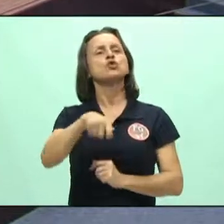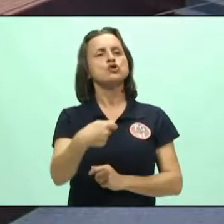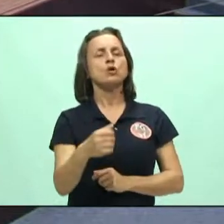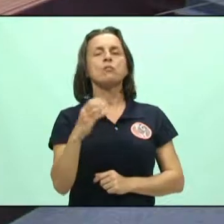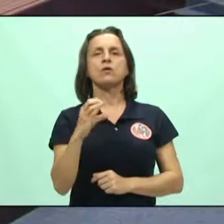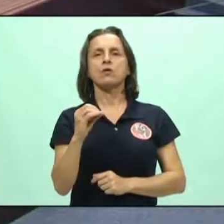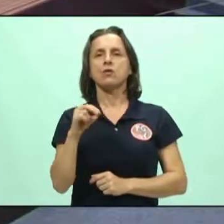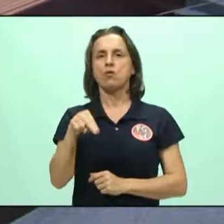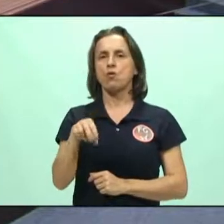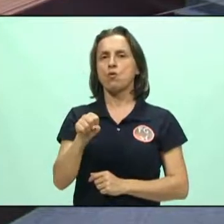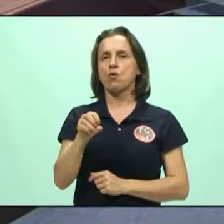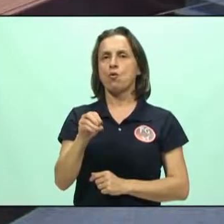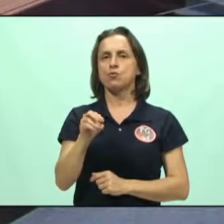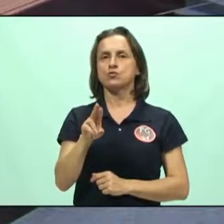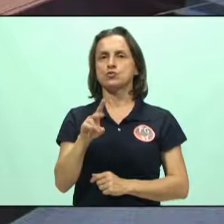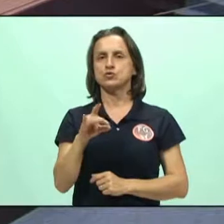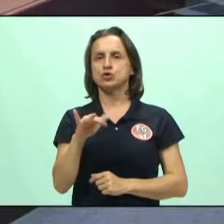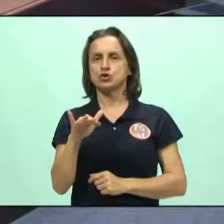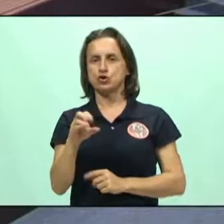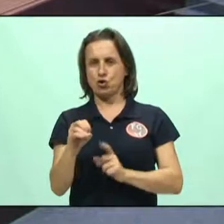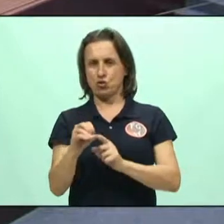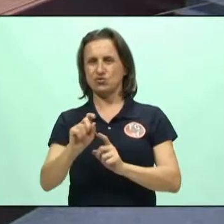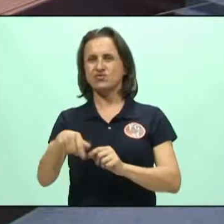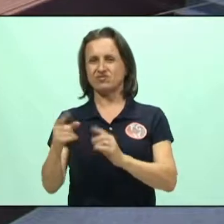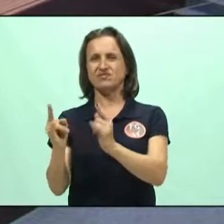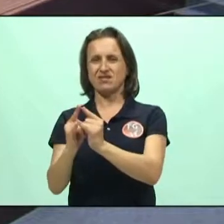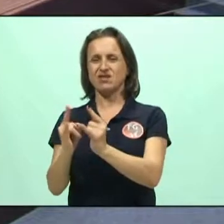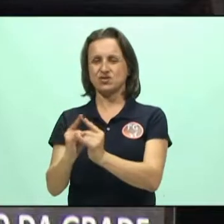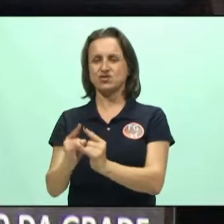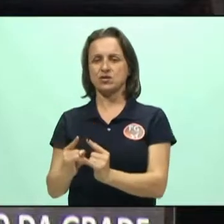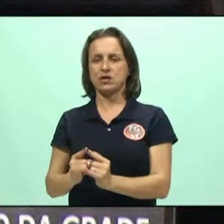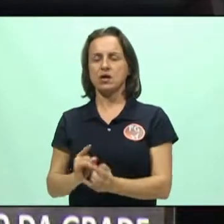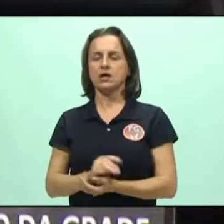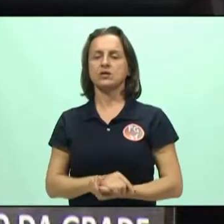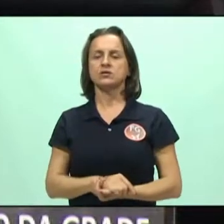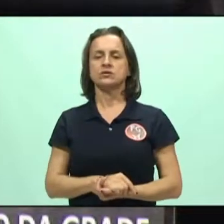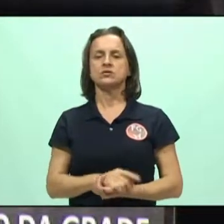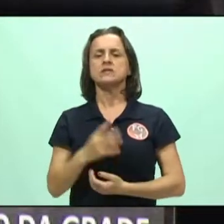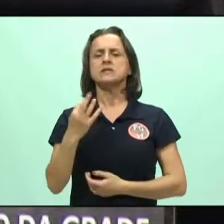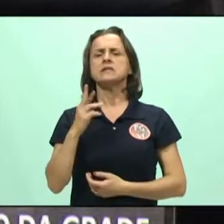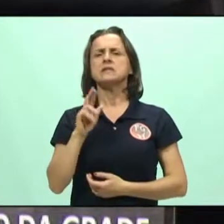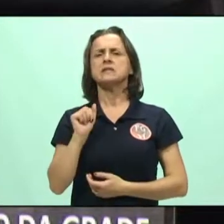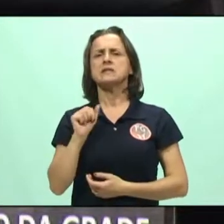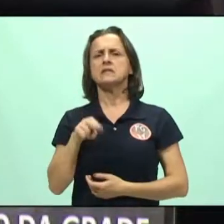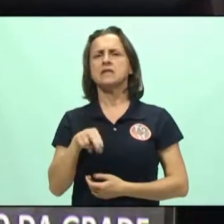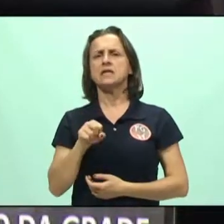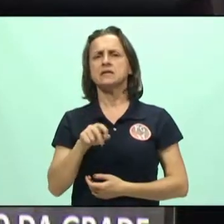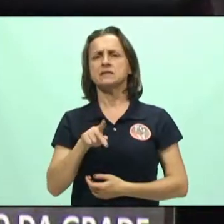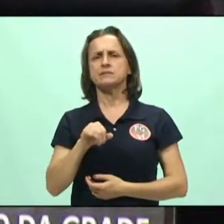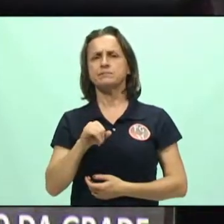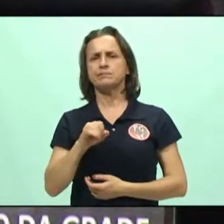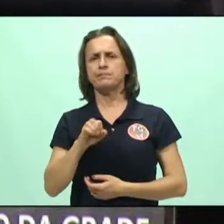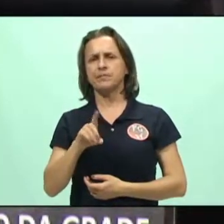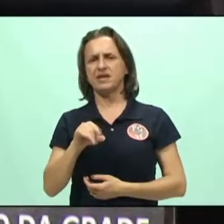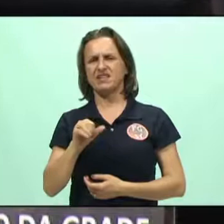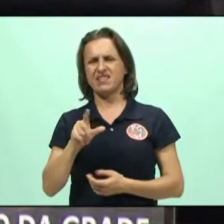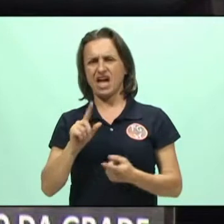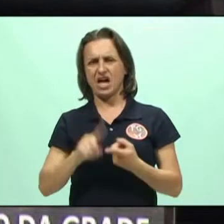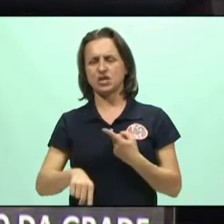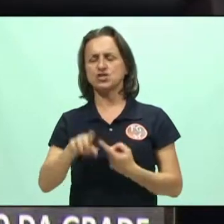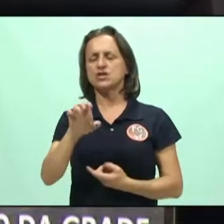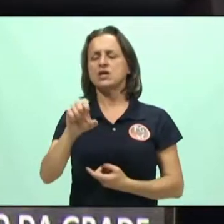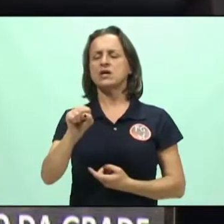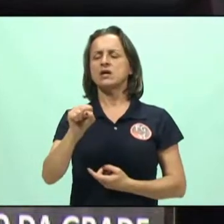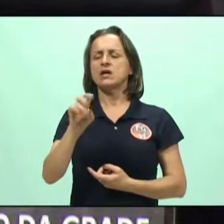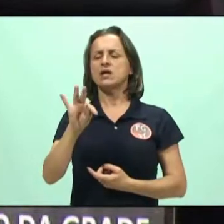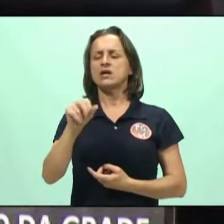realmente dessas entidades realmente que tenham que sacrificando a transpiedade é tanto da da estapar realmente